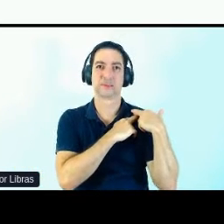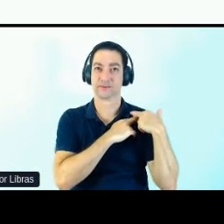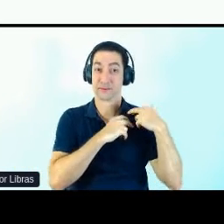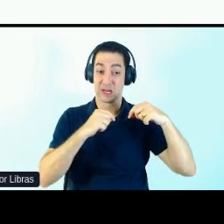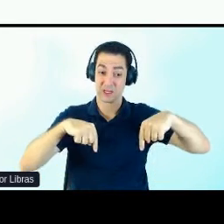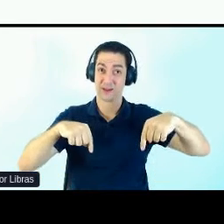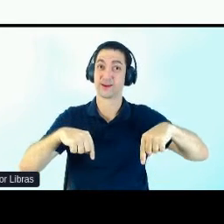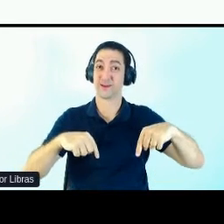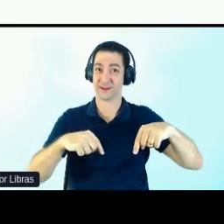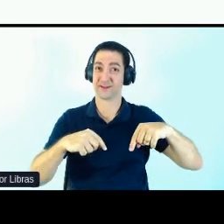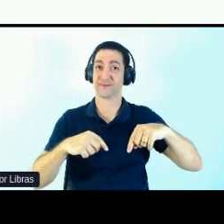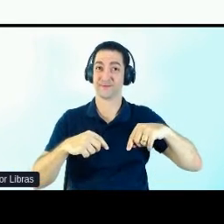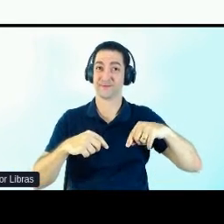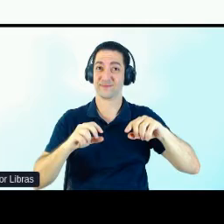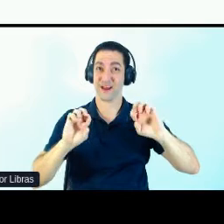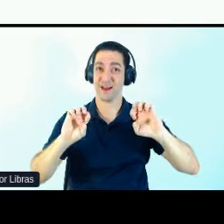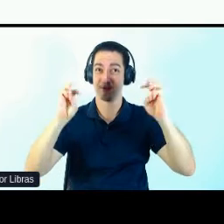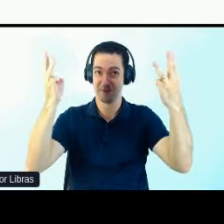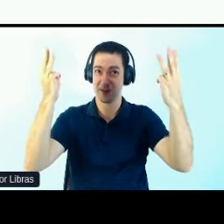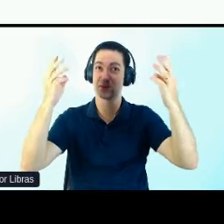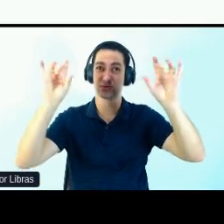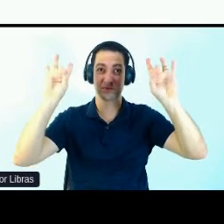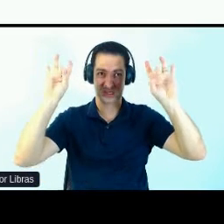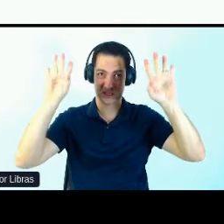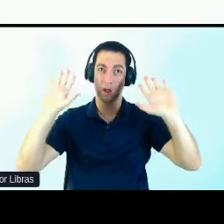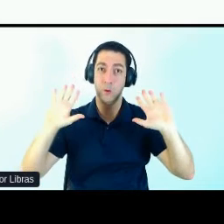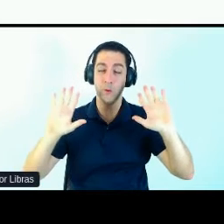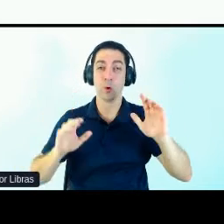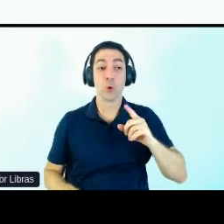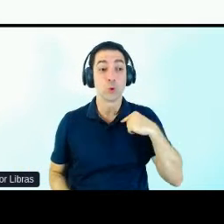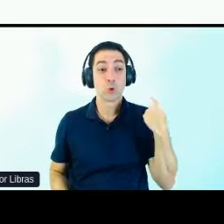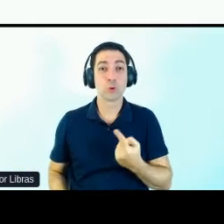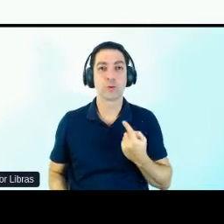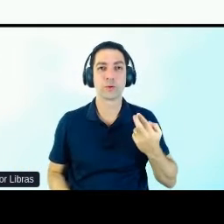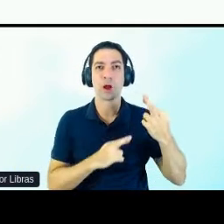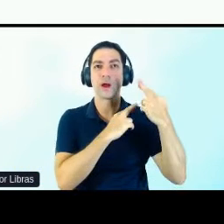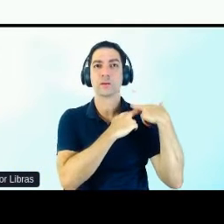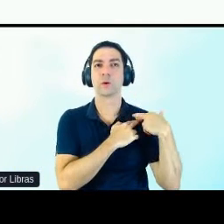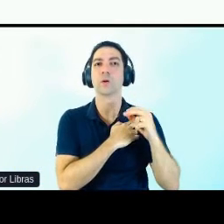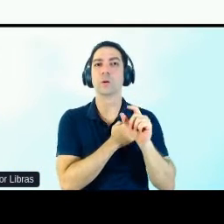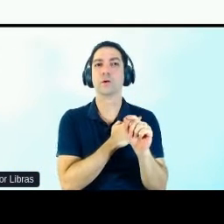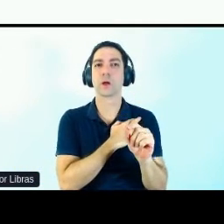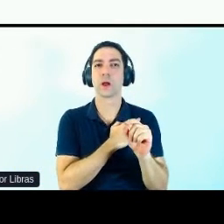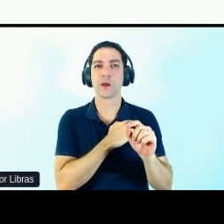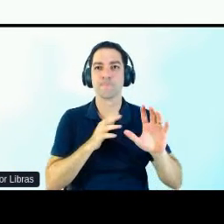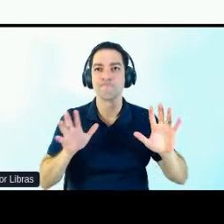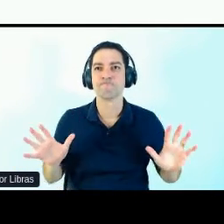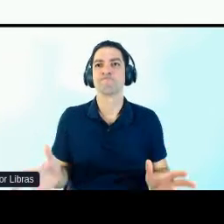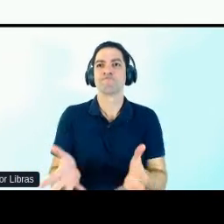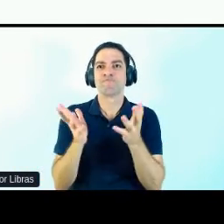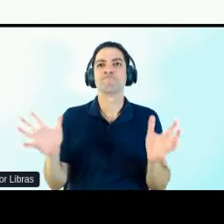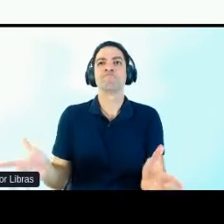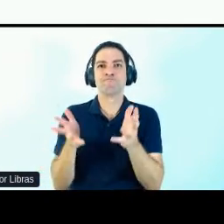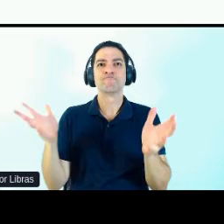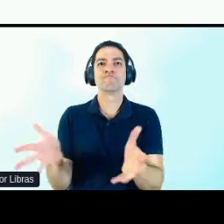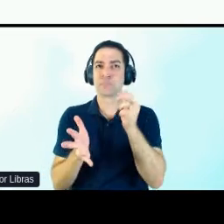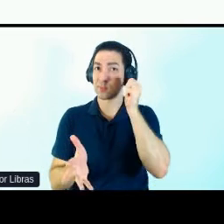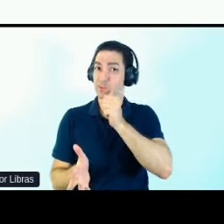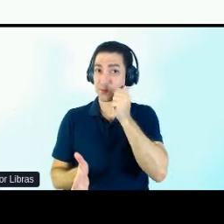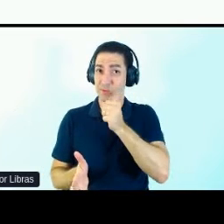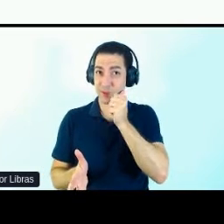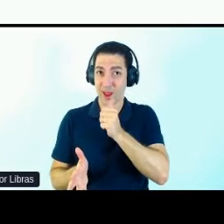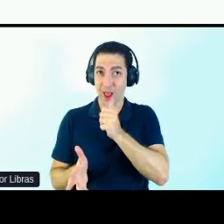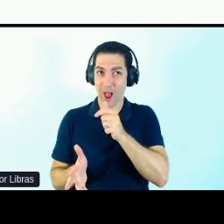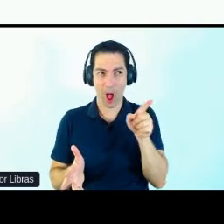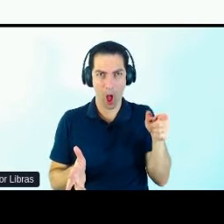objetivo principal é incentivar as mulheres e mostrar também que os homens têm papel fundamental nisso tudo.